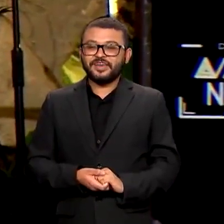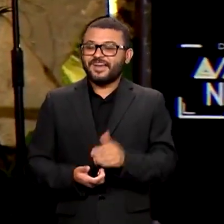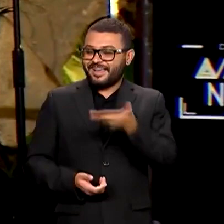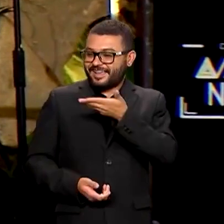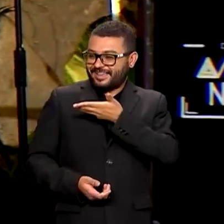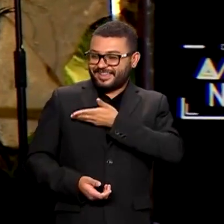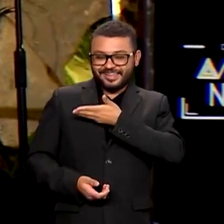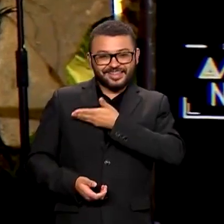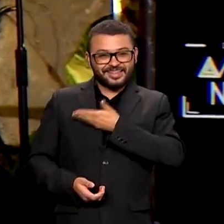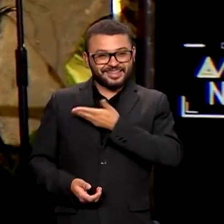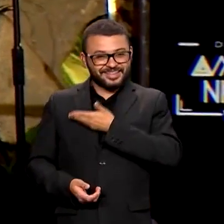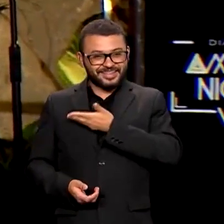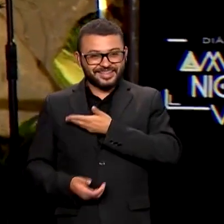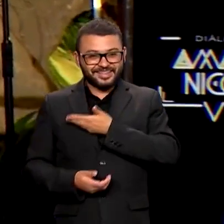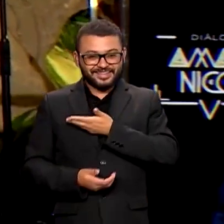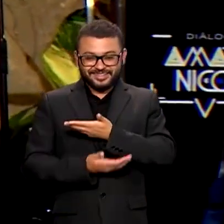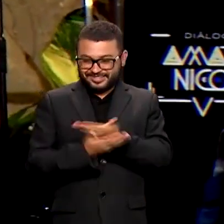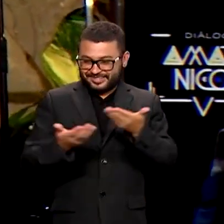Companheiros,